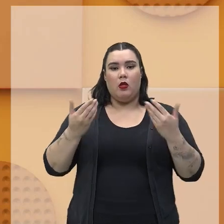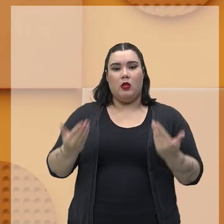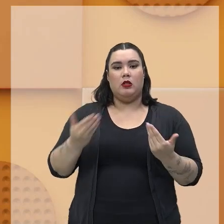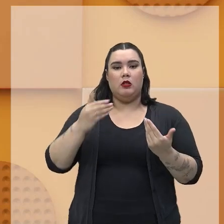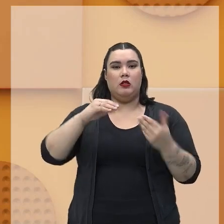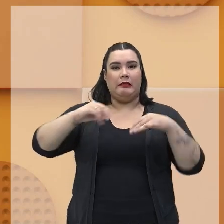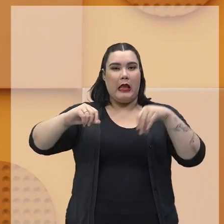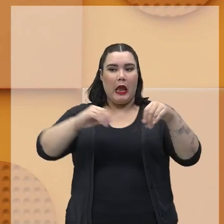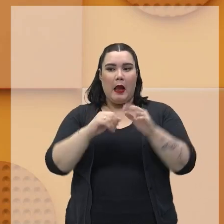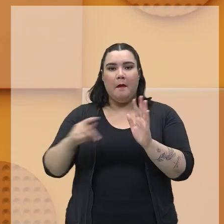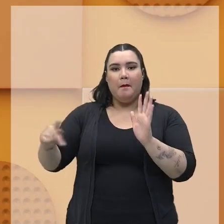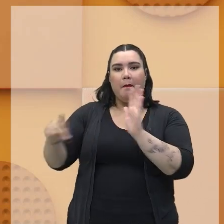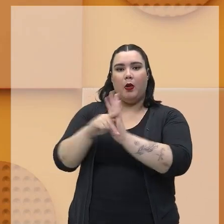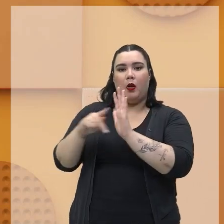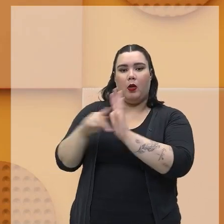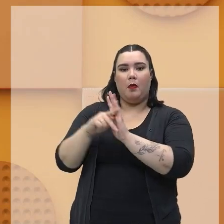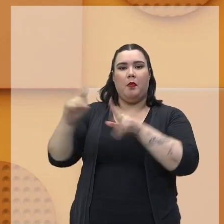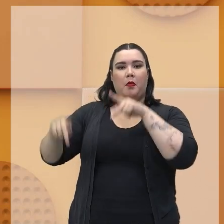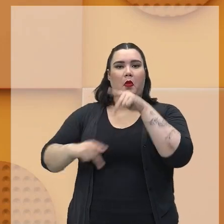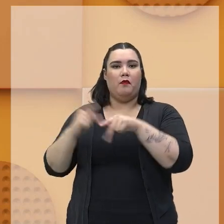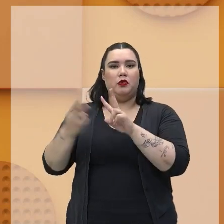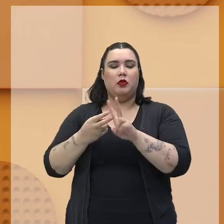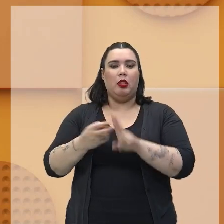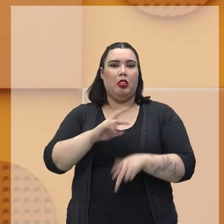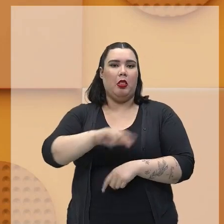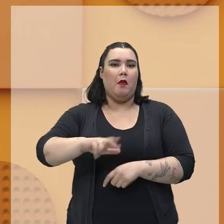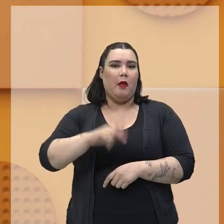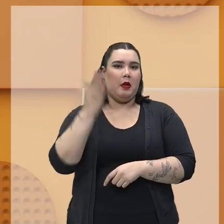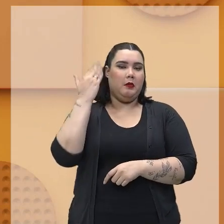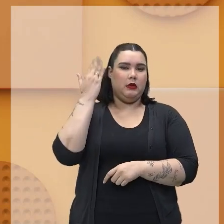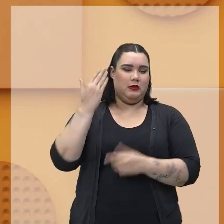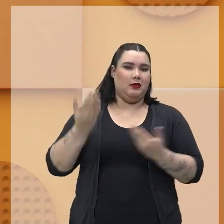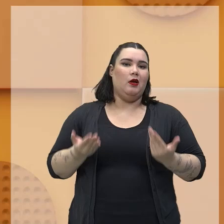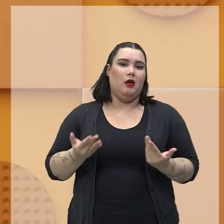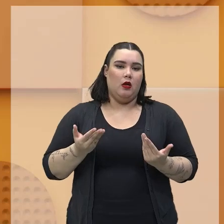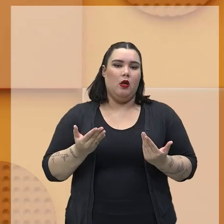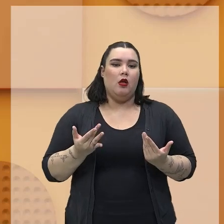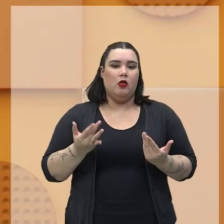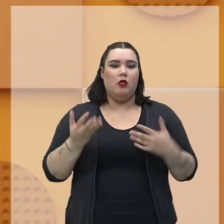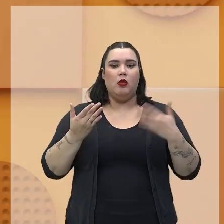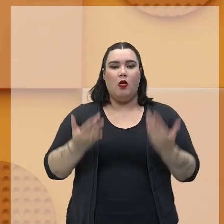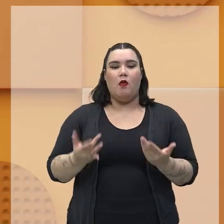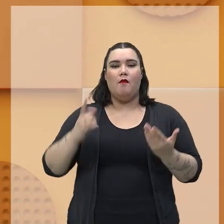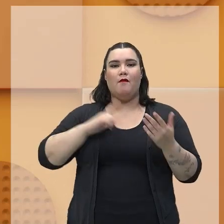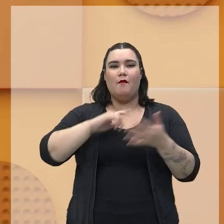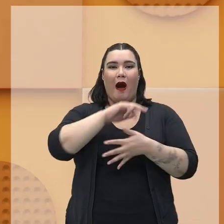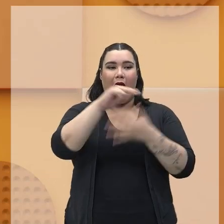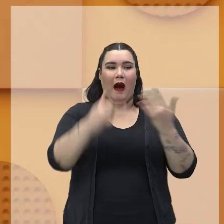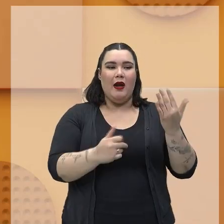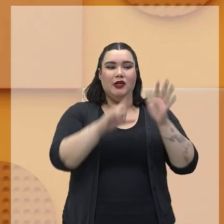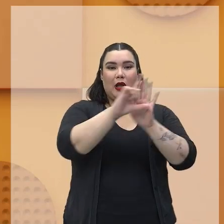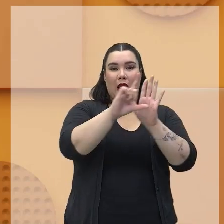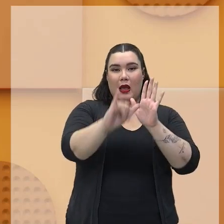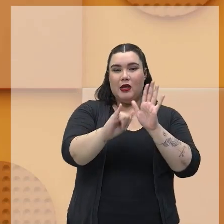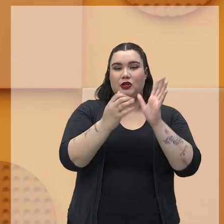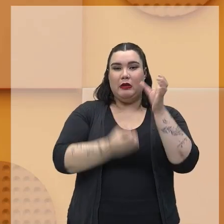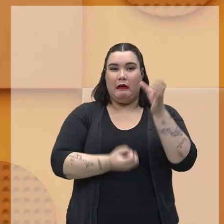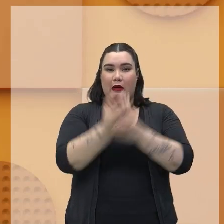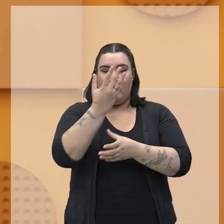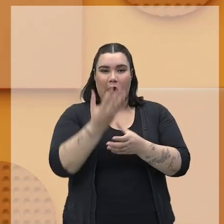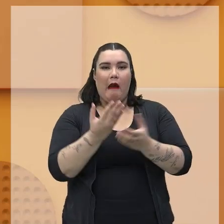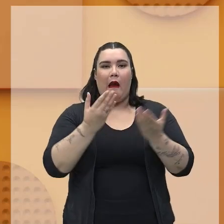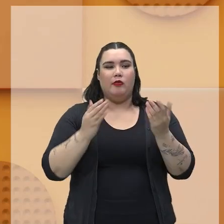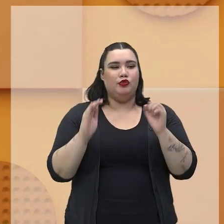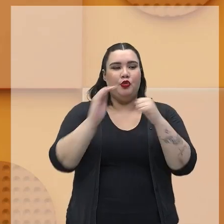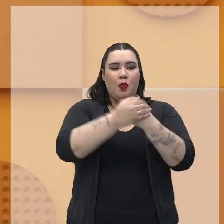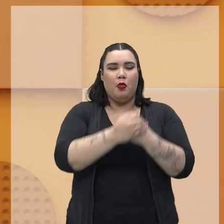algo pertencente aos povos indígenas. Muitas legislações mascararam a posse dessa terra, inclusive a Lei